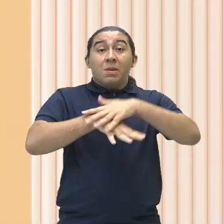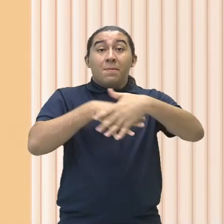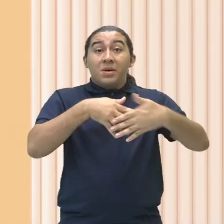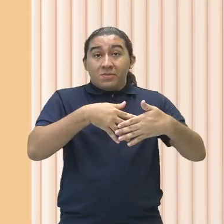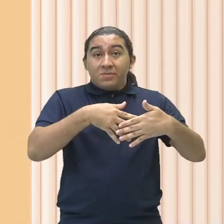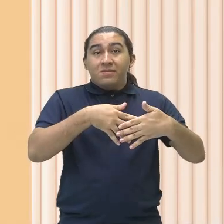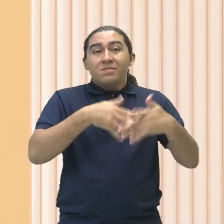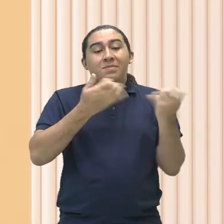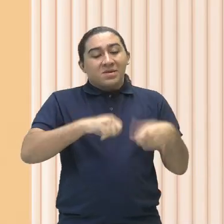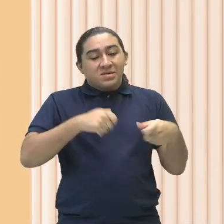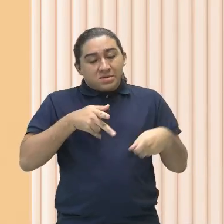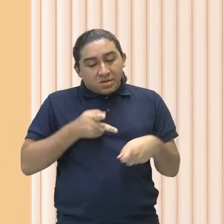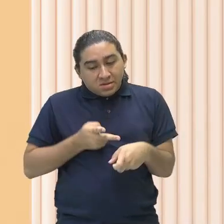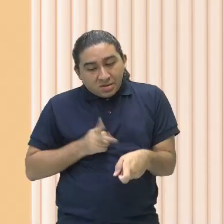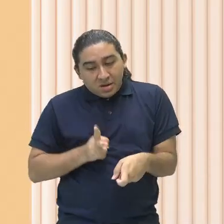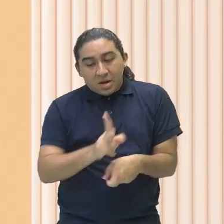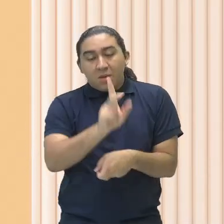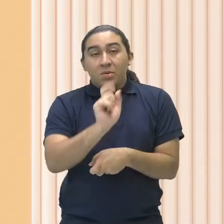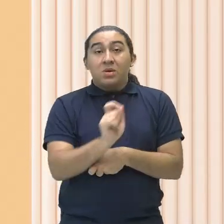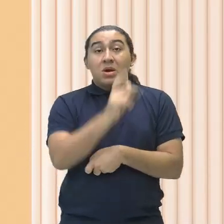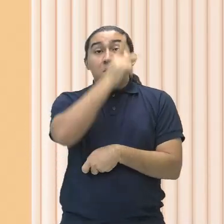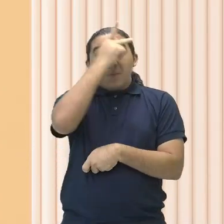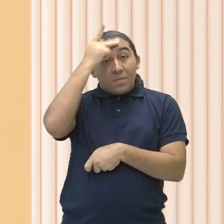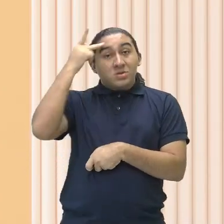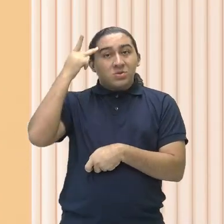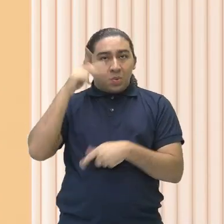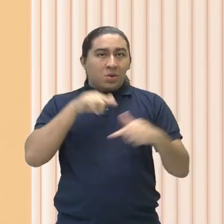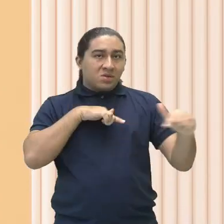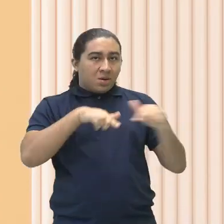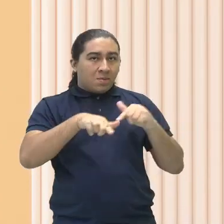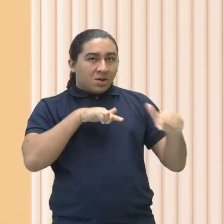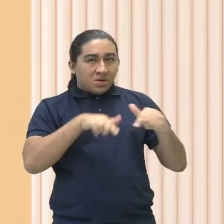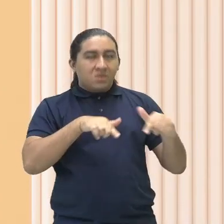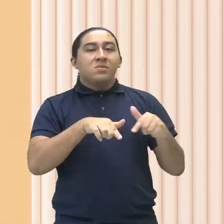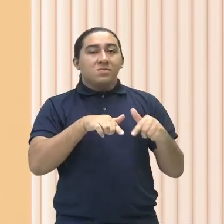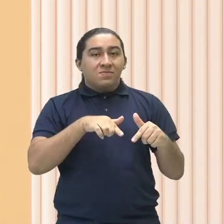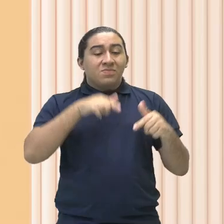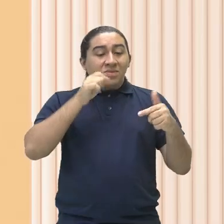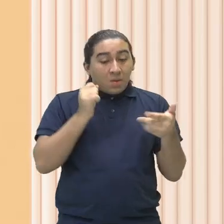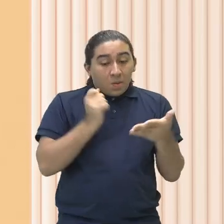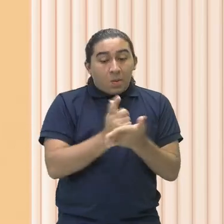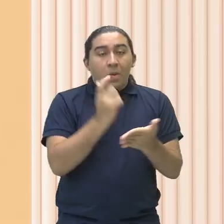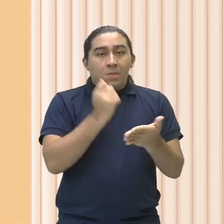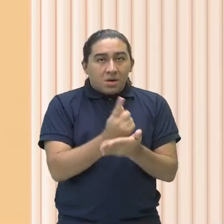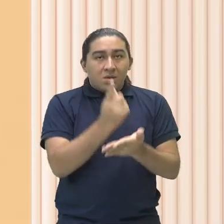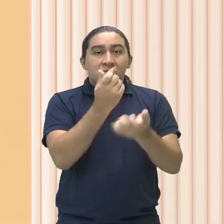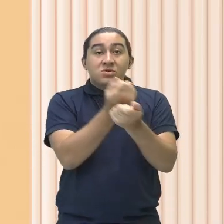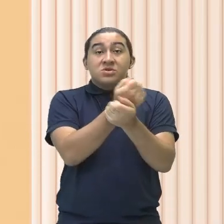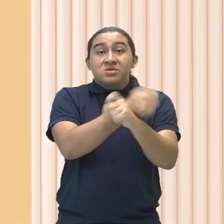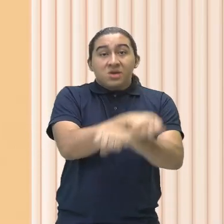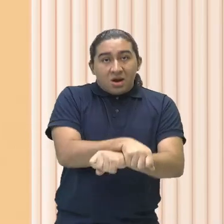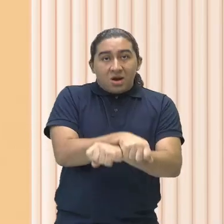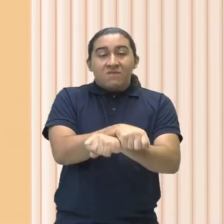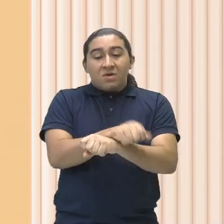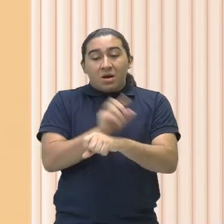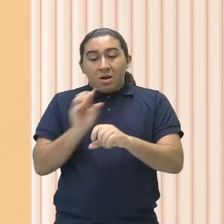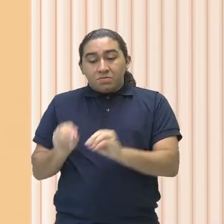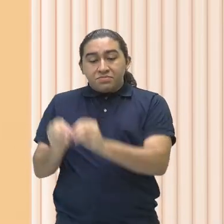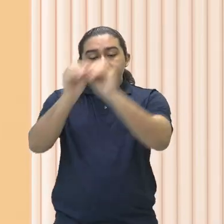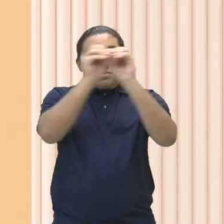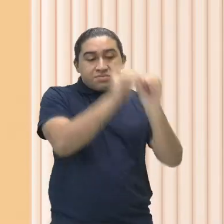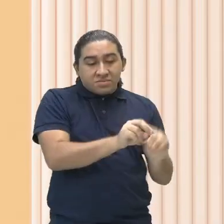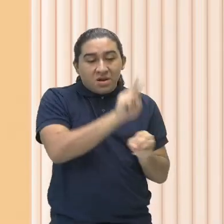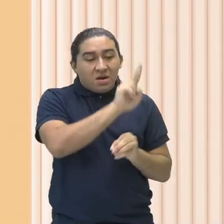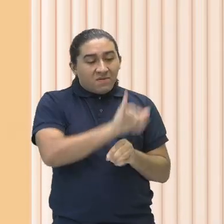necessitar constantemente da mão de obra escravizada, estar comprando constantemente essas pessoas para fazer